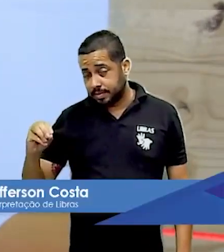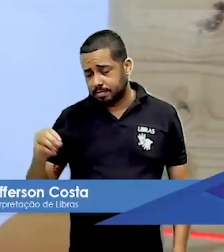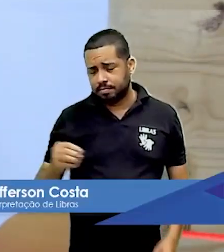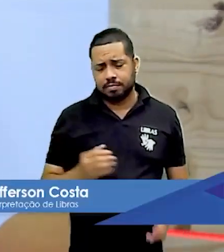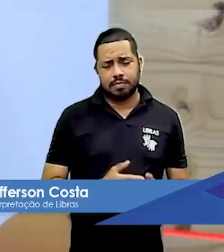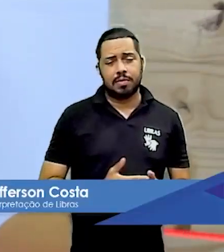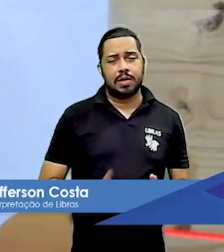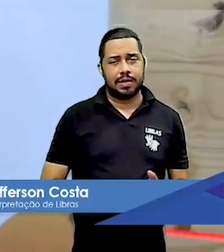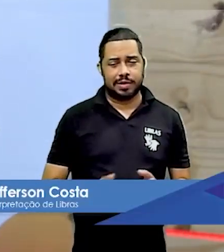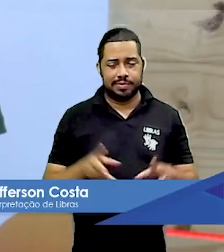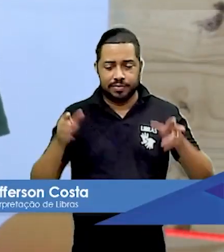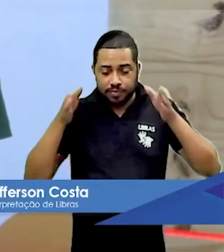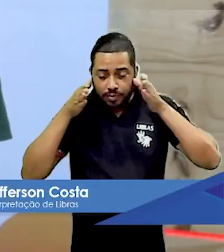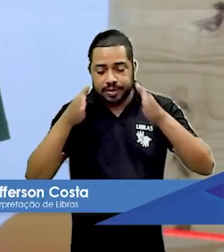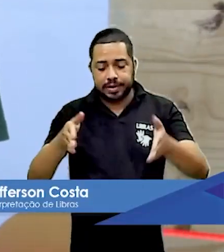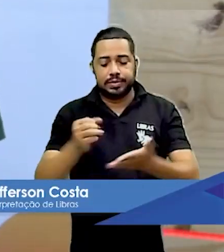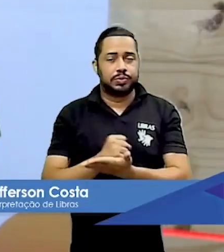mesmo.